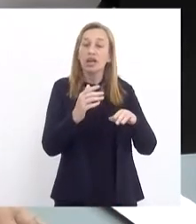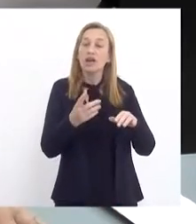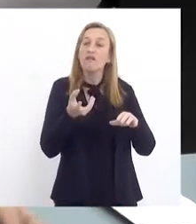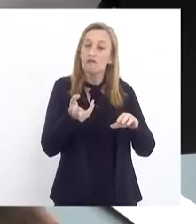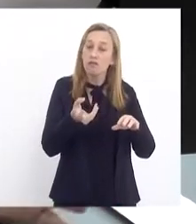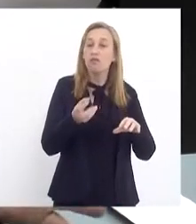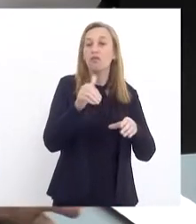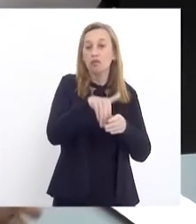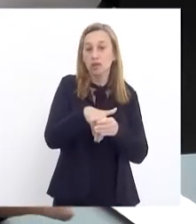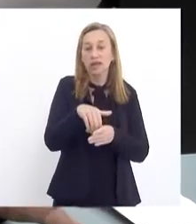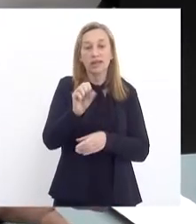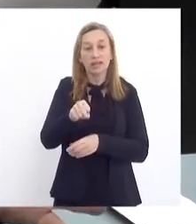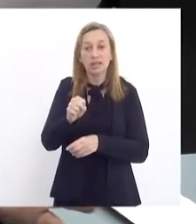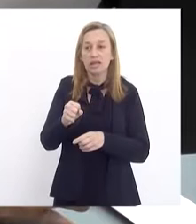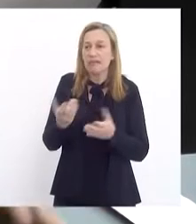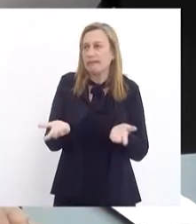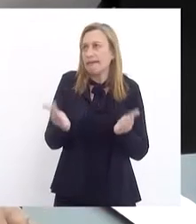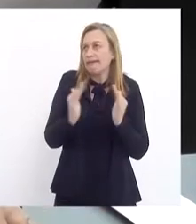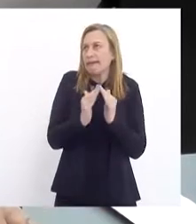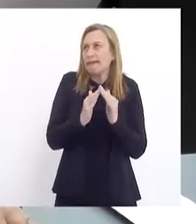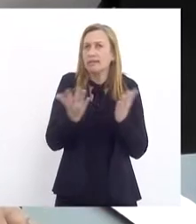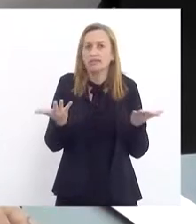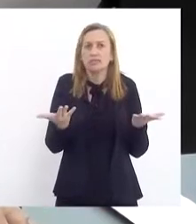na casa não tem nada